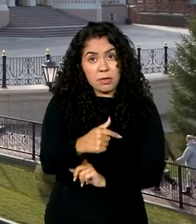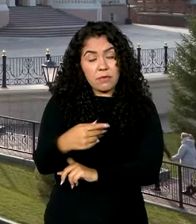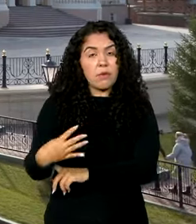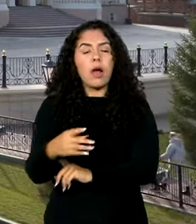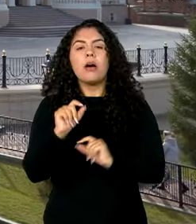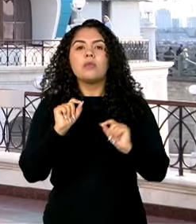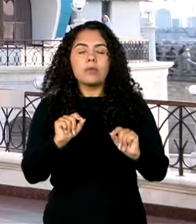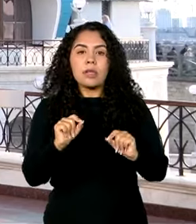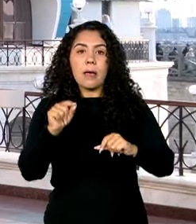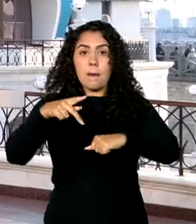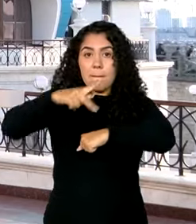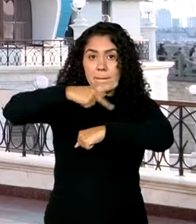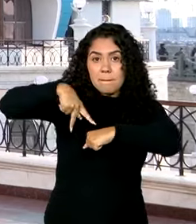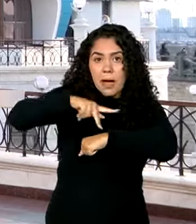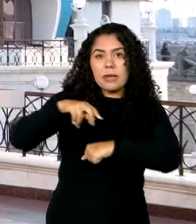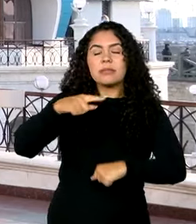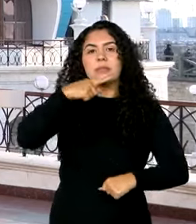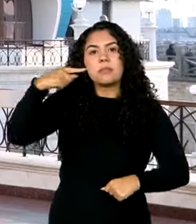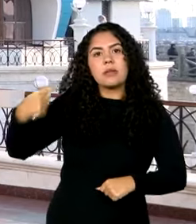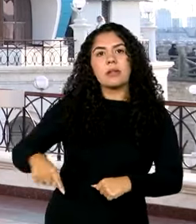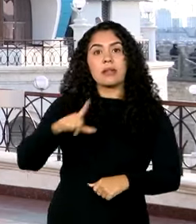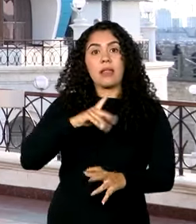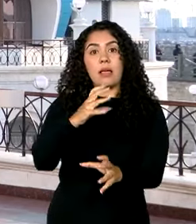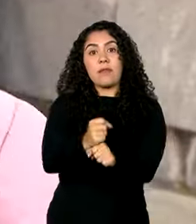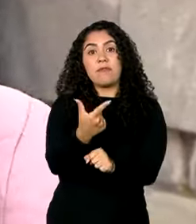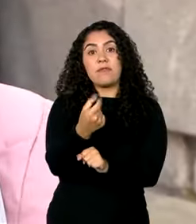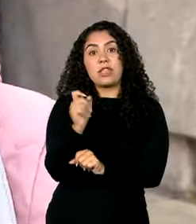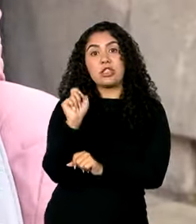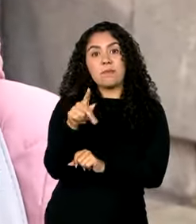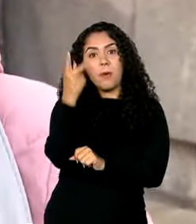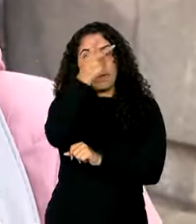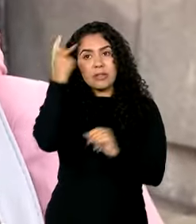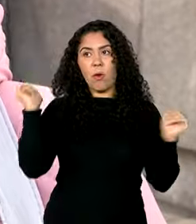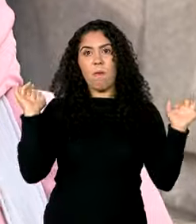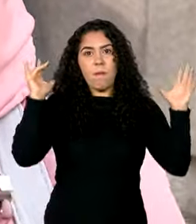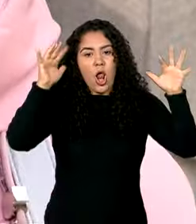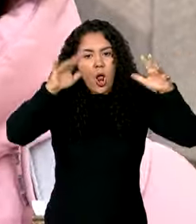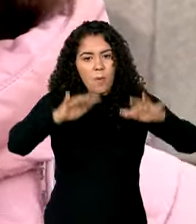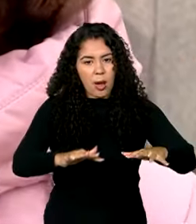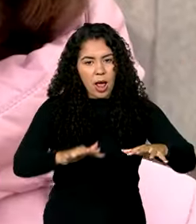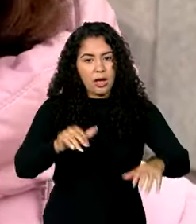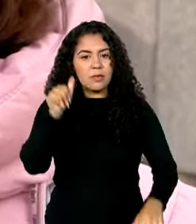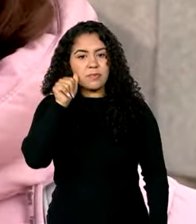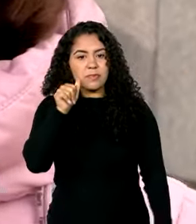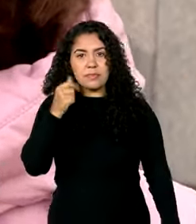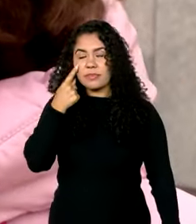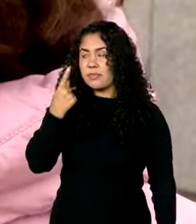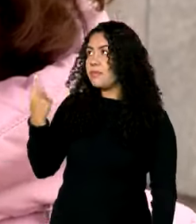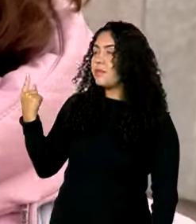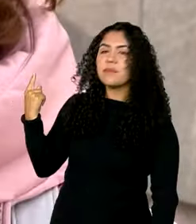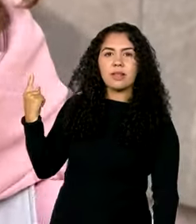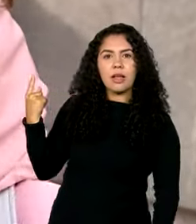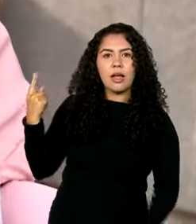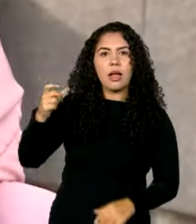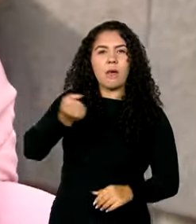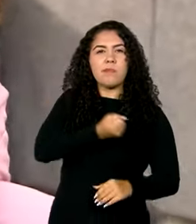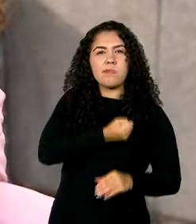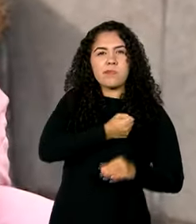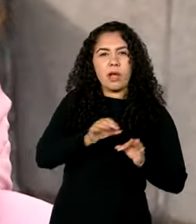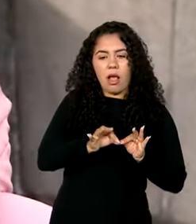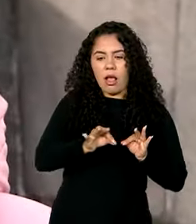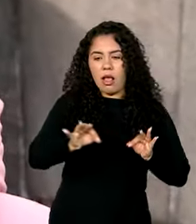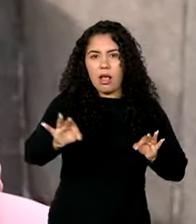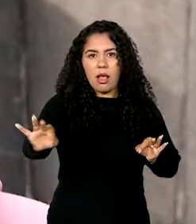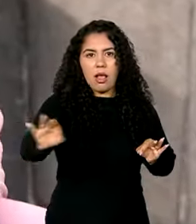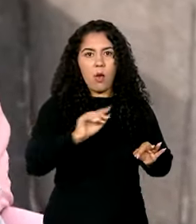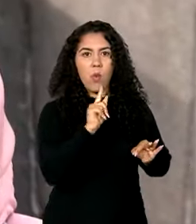que receba pessoas para o evento que mora em volgogrado H pouco mais de 1 km